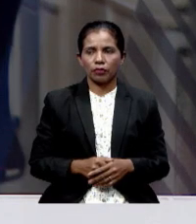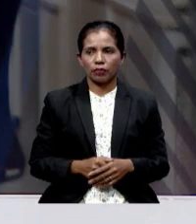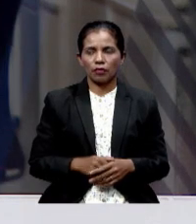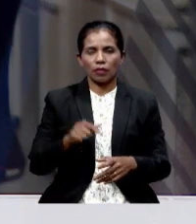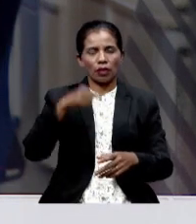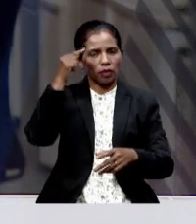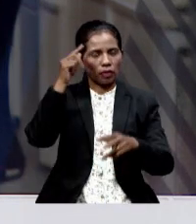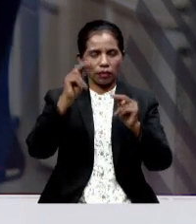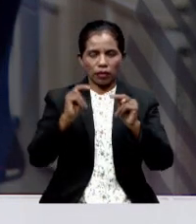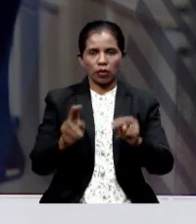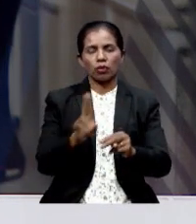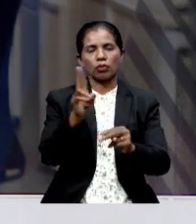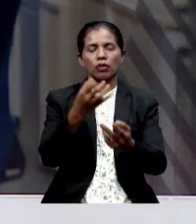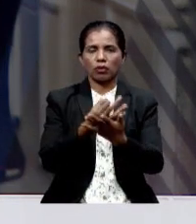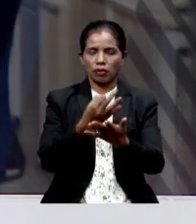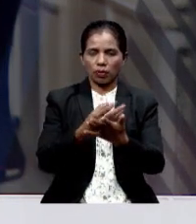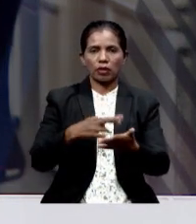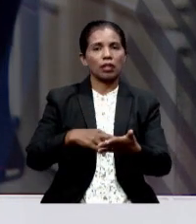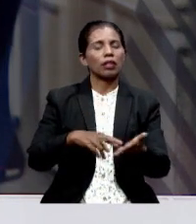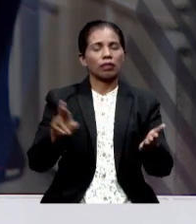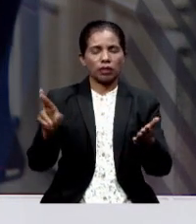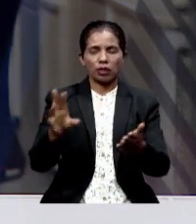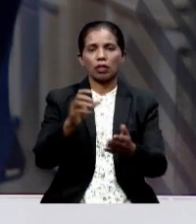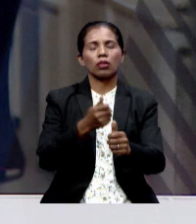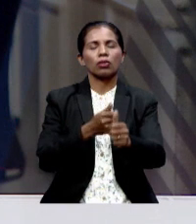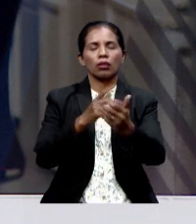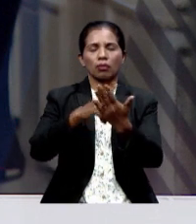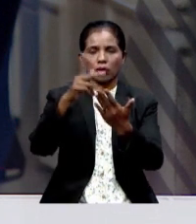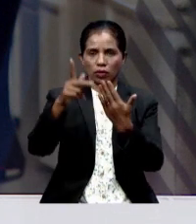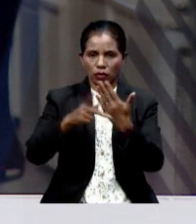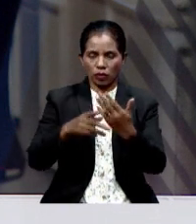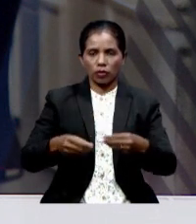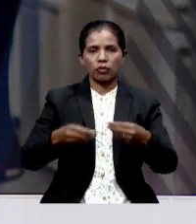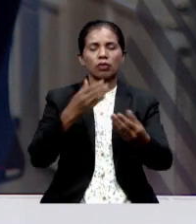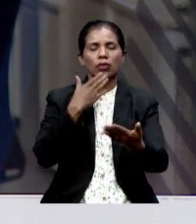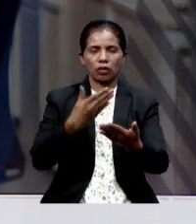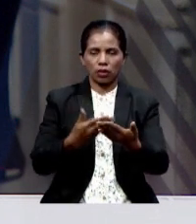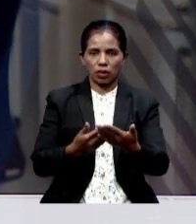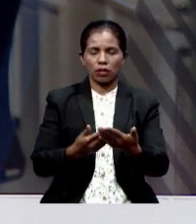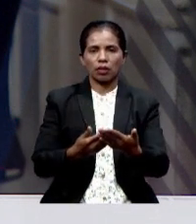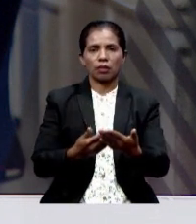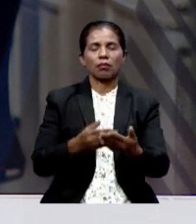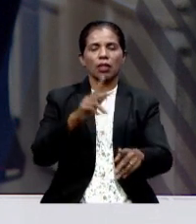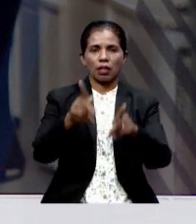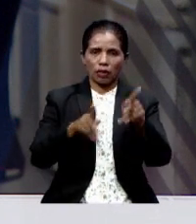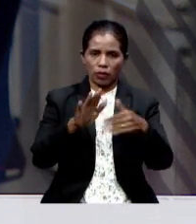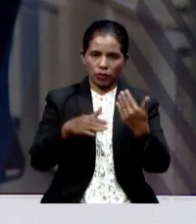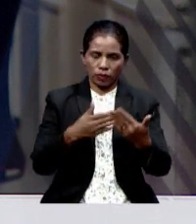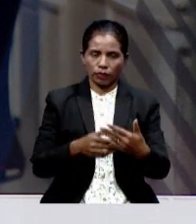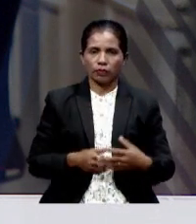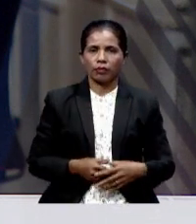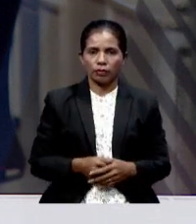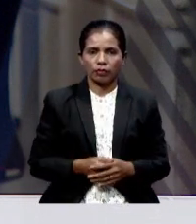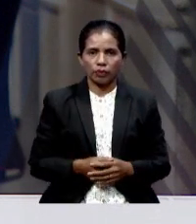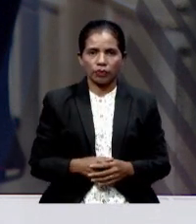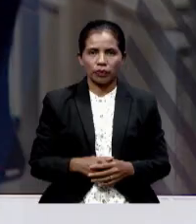Governo precisa executar orçamento retificativo do programa nebe full benefício direta ba povo.